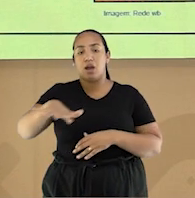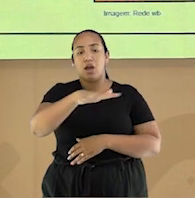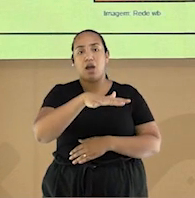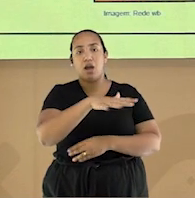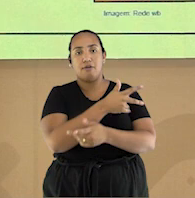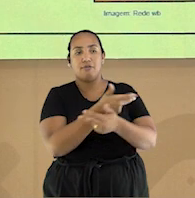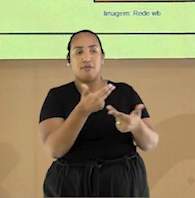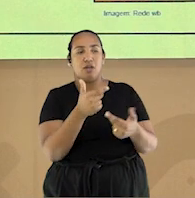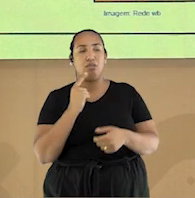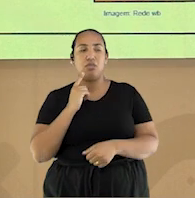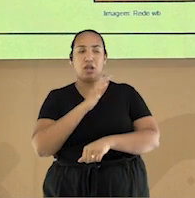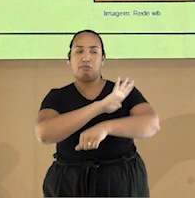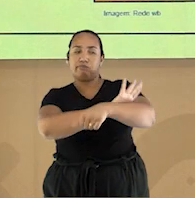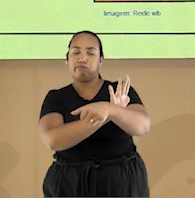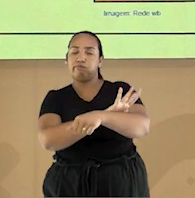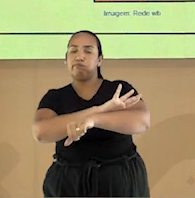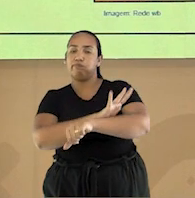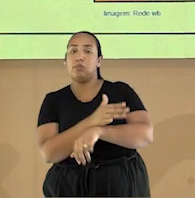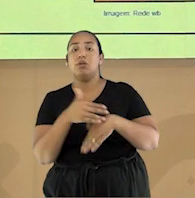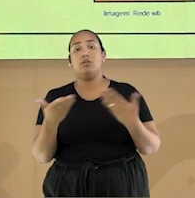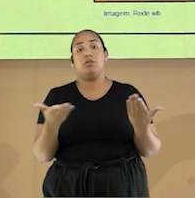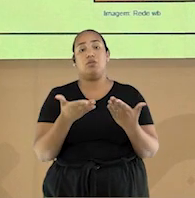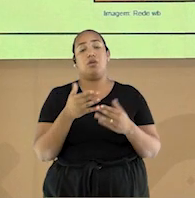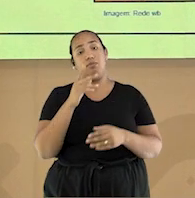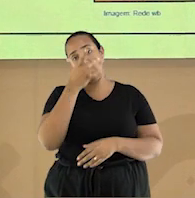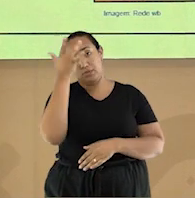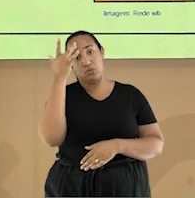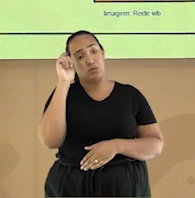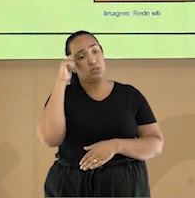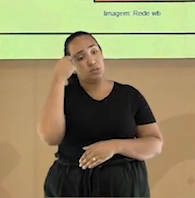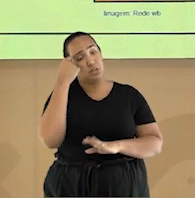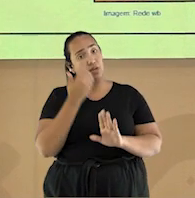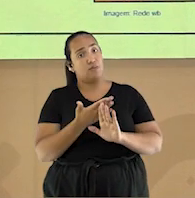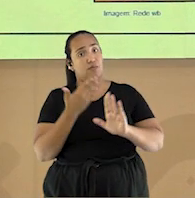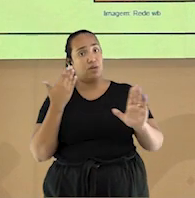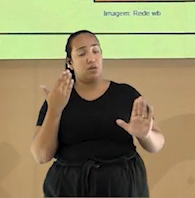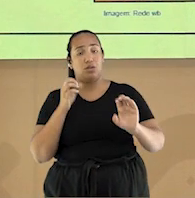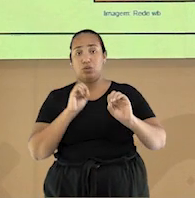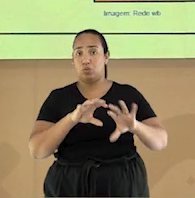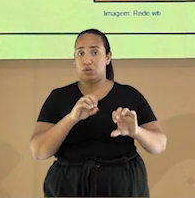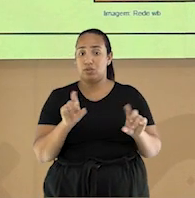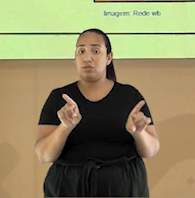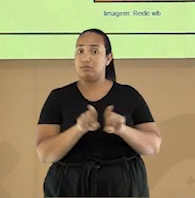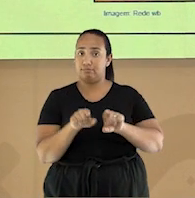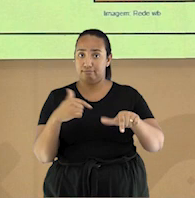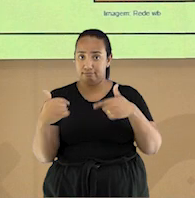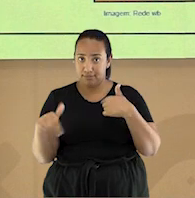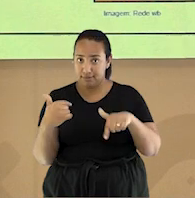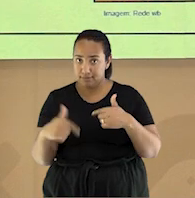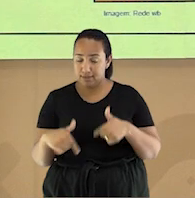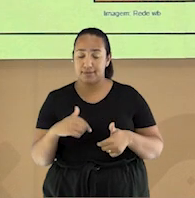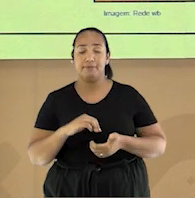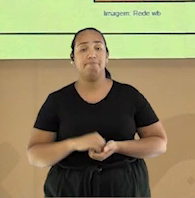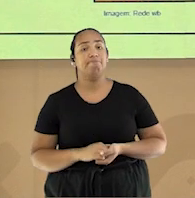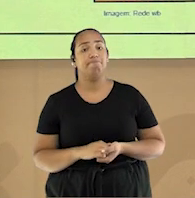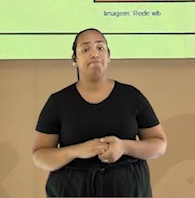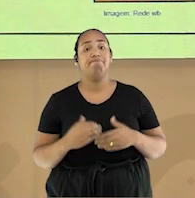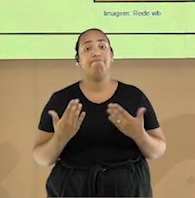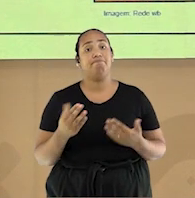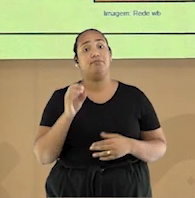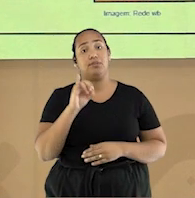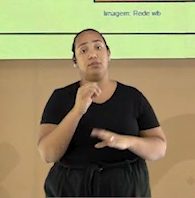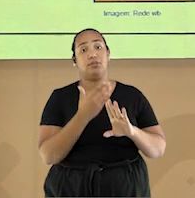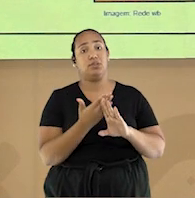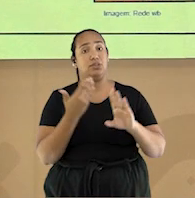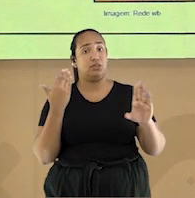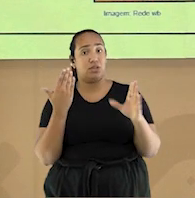tornou o negro excluído da sociedade, da educação e, consequentemente, do mercado de trabalho. Essa exclusão, através